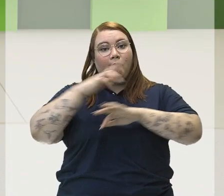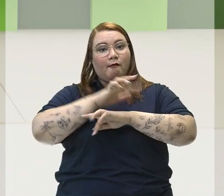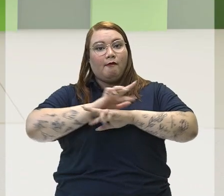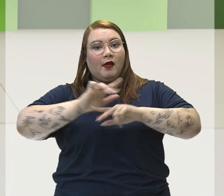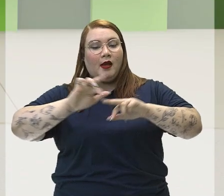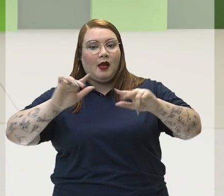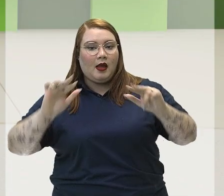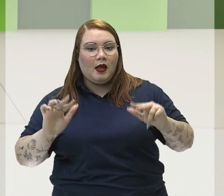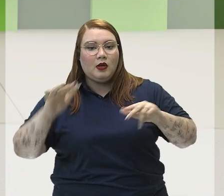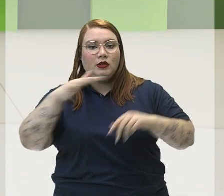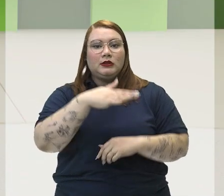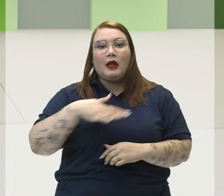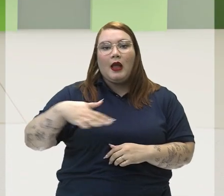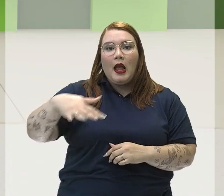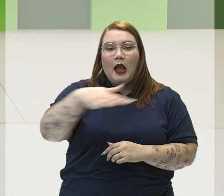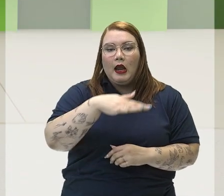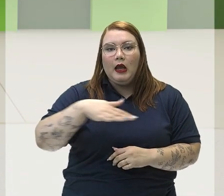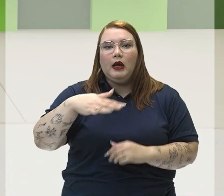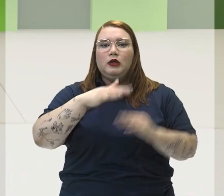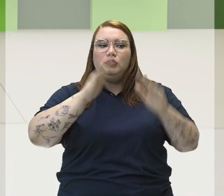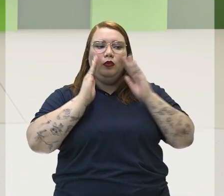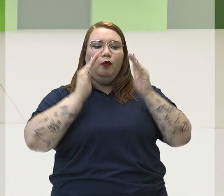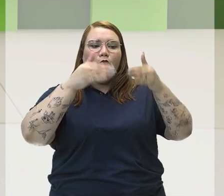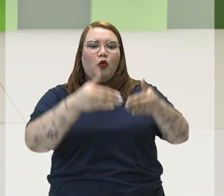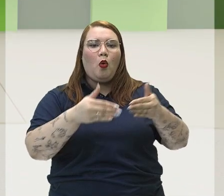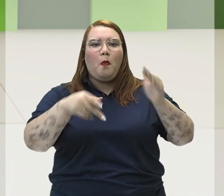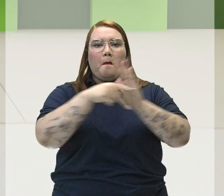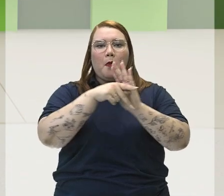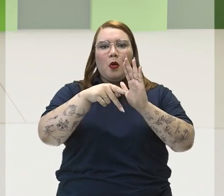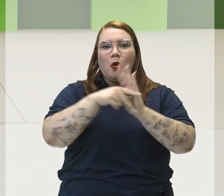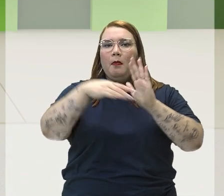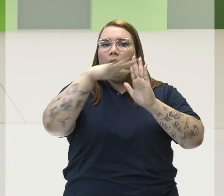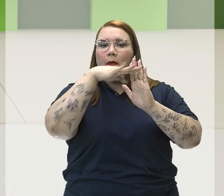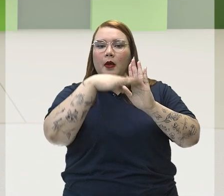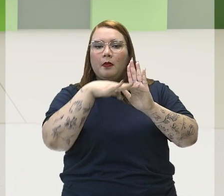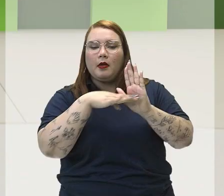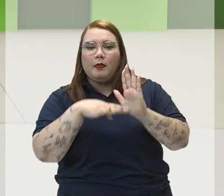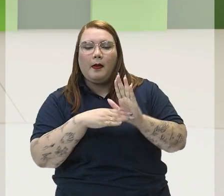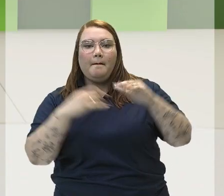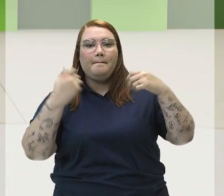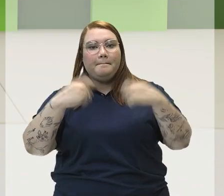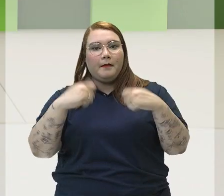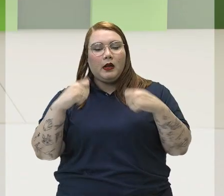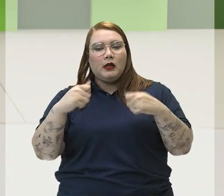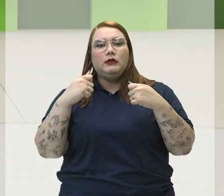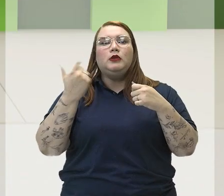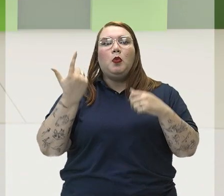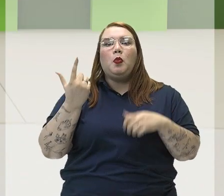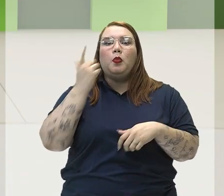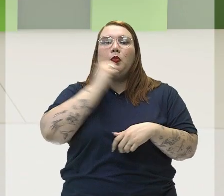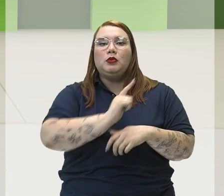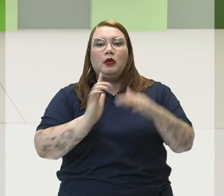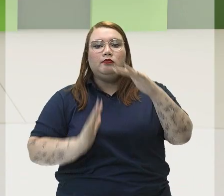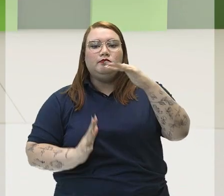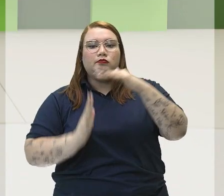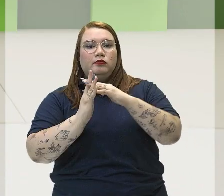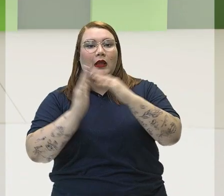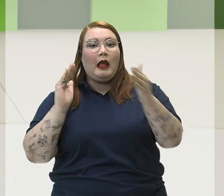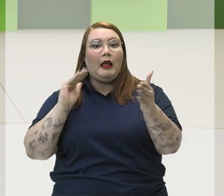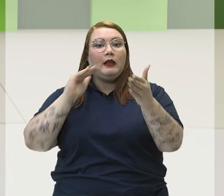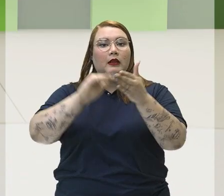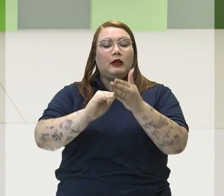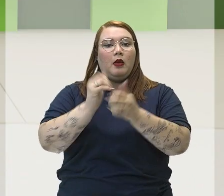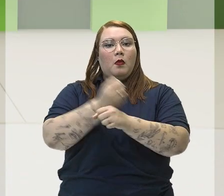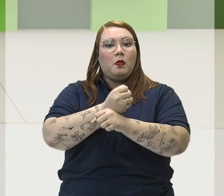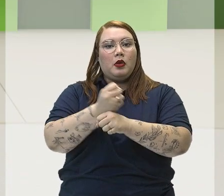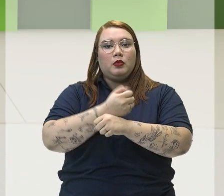em diferentes áreas, como a gente vai observar, com metas que devem ser alcançadas até